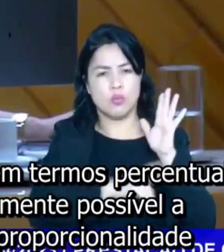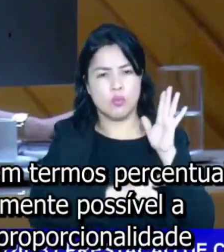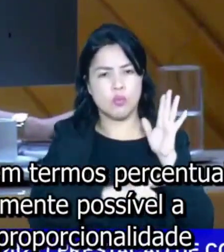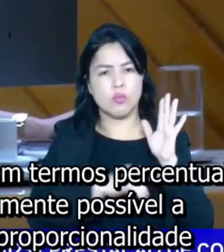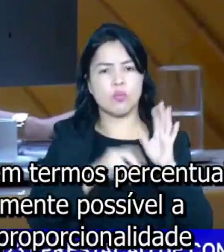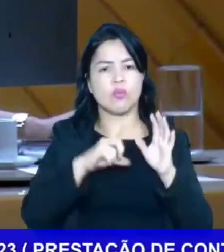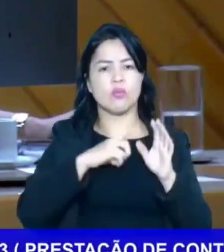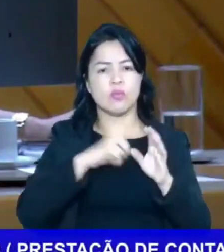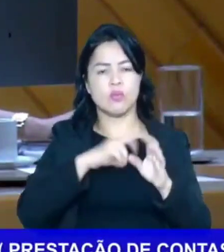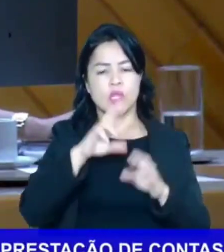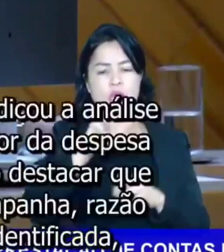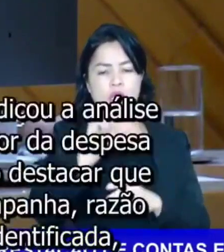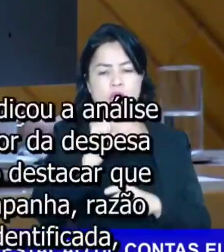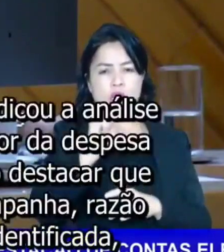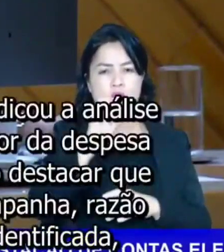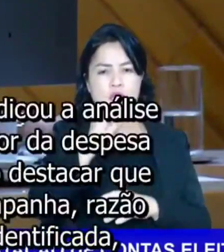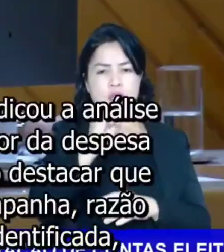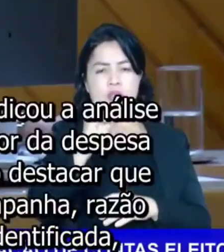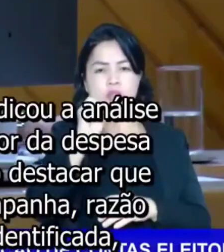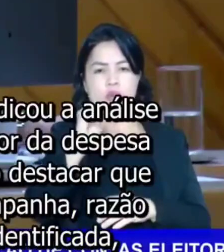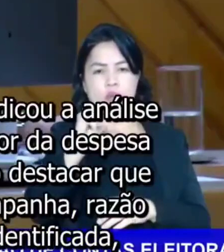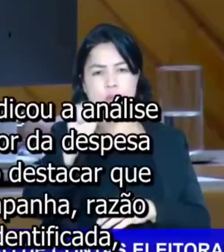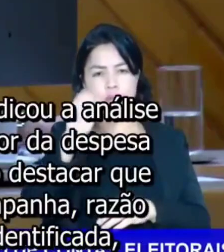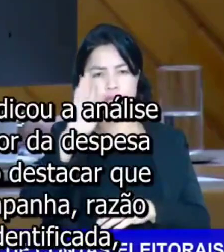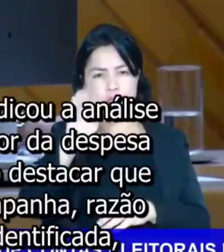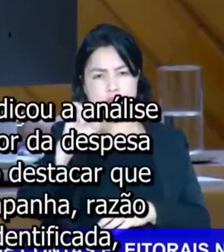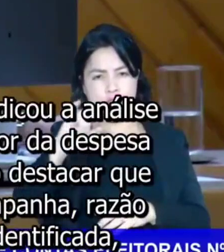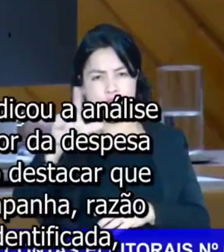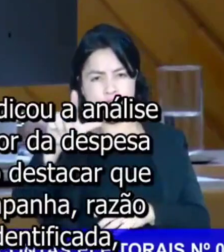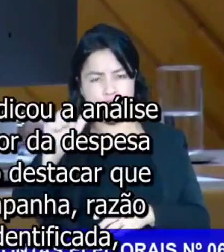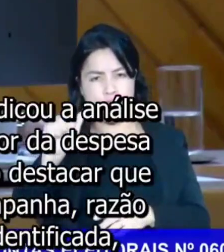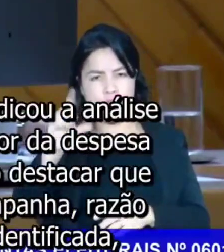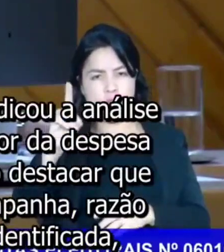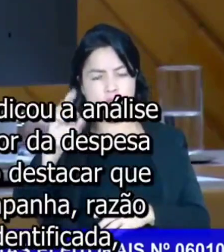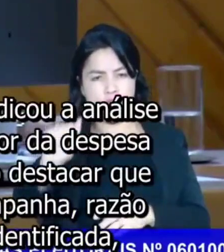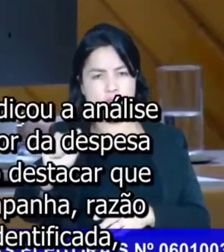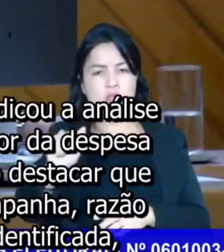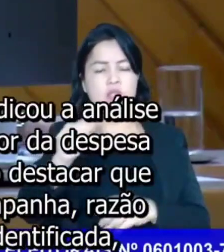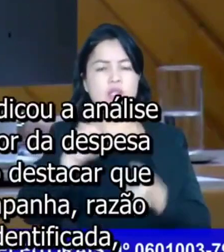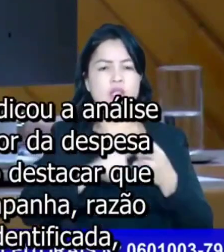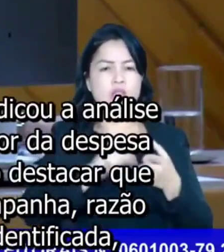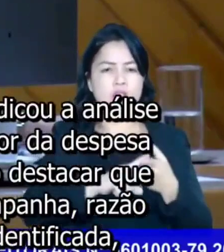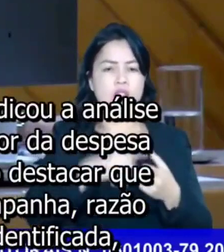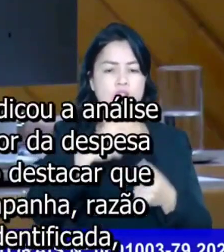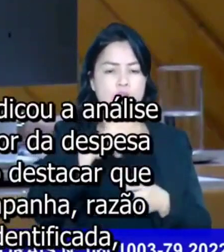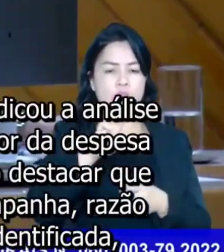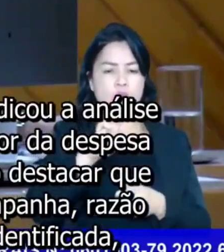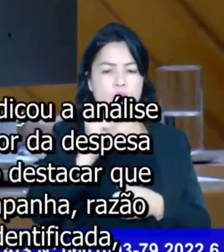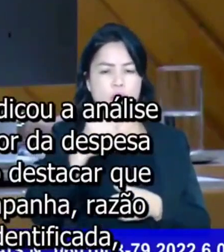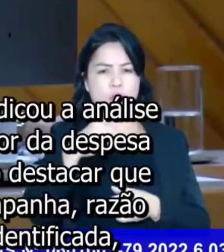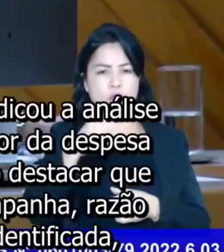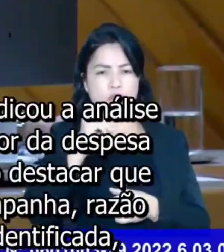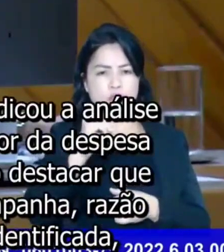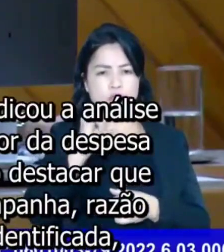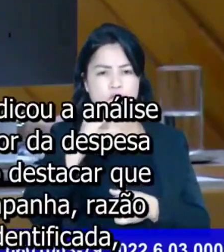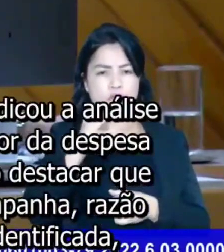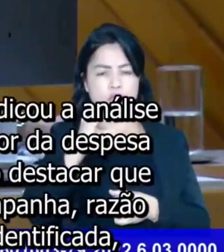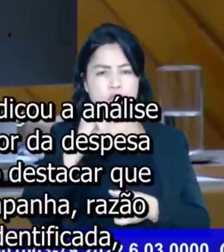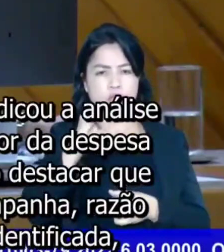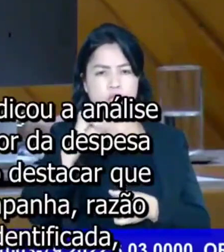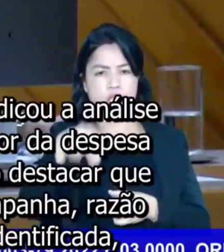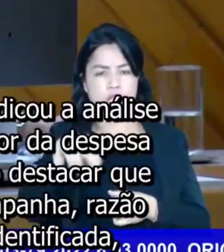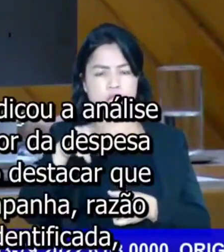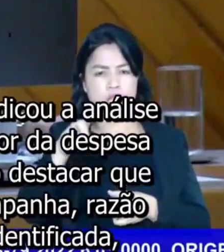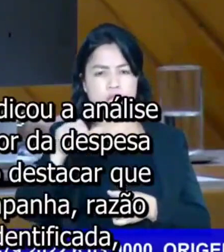razoabilidade e proporcionalidade na apreciação da falha, na medida em que não prejudicou a análise da movimentação financeira e em razão do ínfimo valor